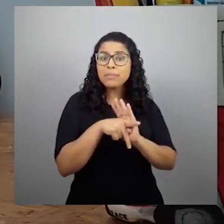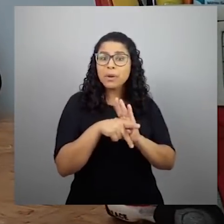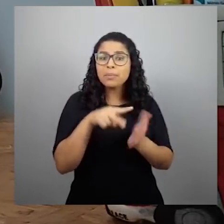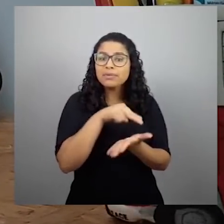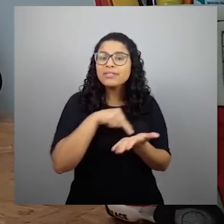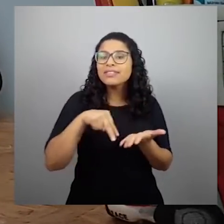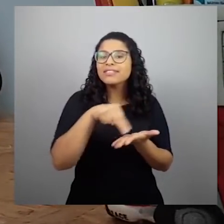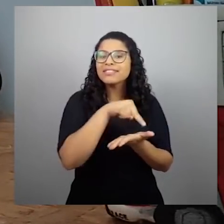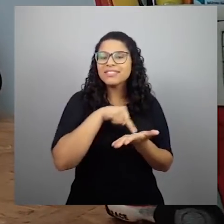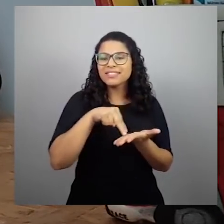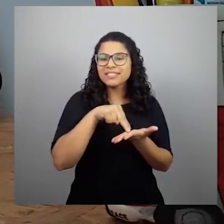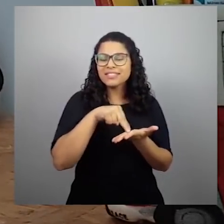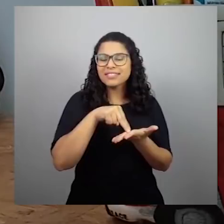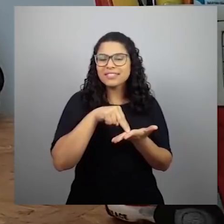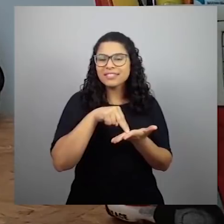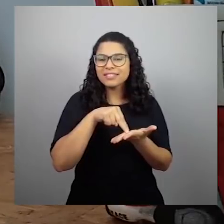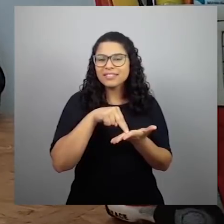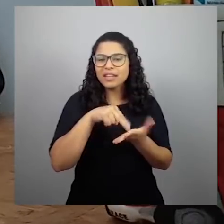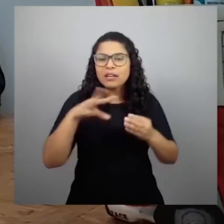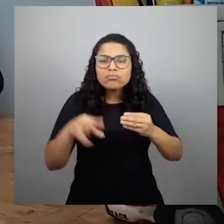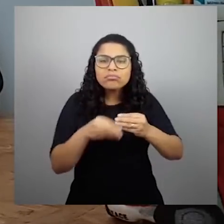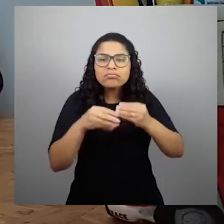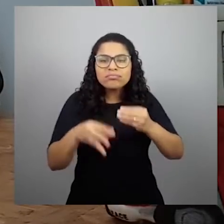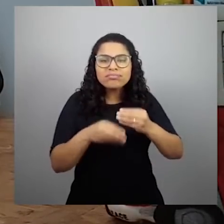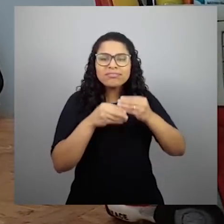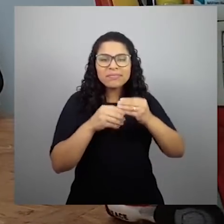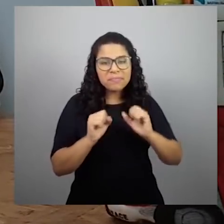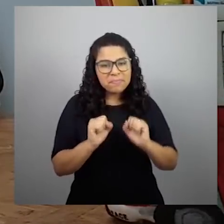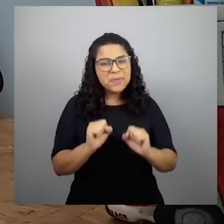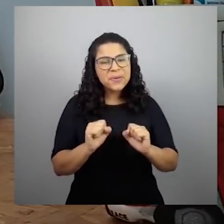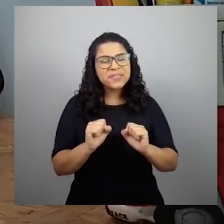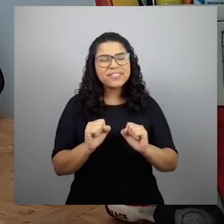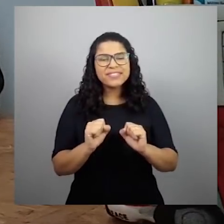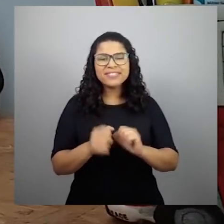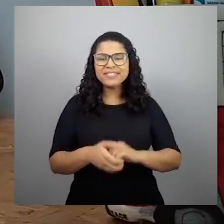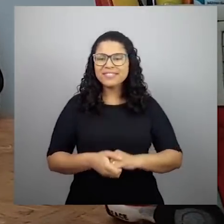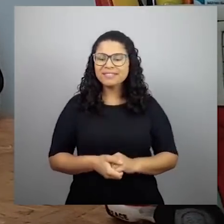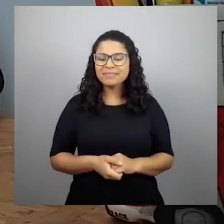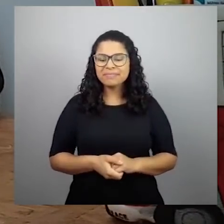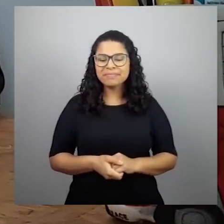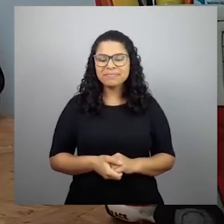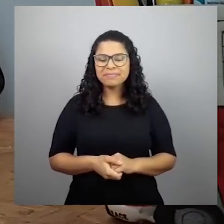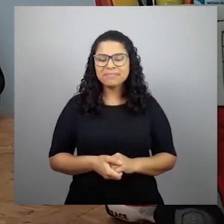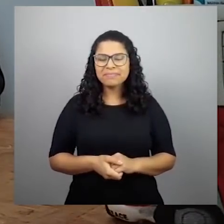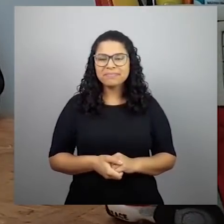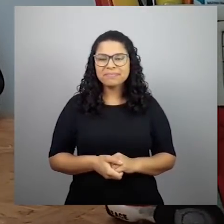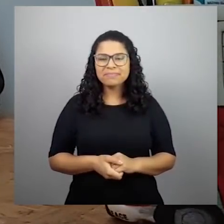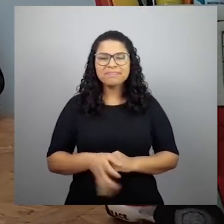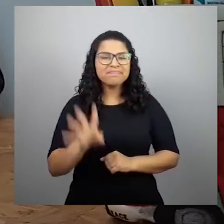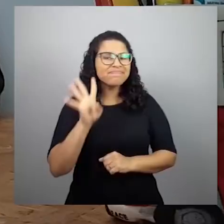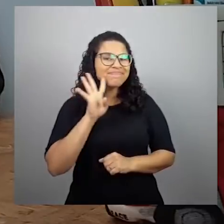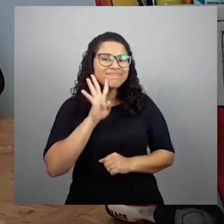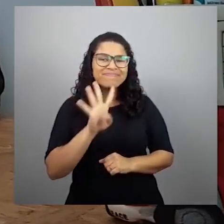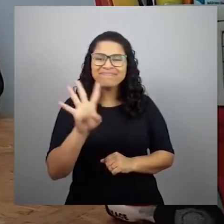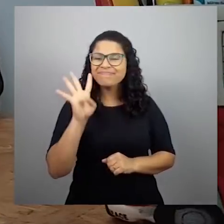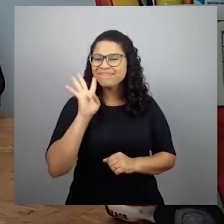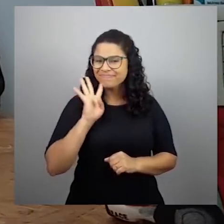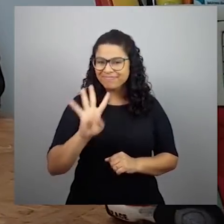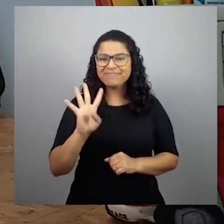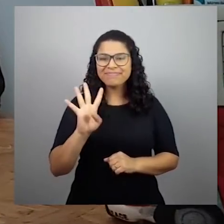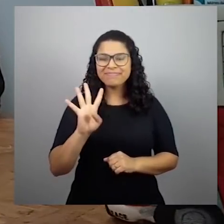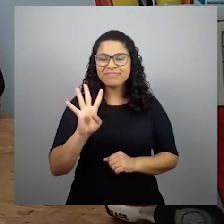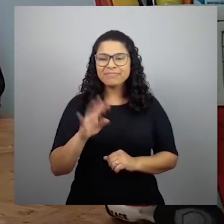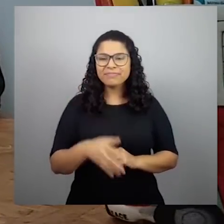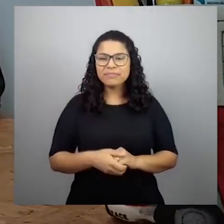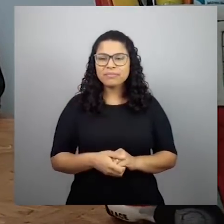trazendo elementos de outras danças, essas danças que eles estão apresentando pra gente. Isso pode ser bem bacana,